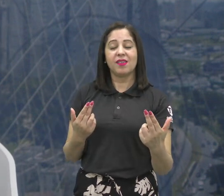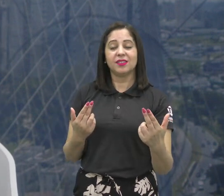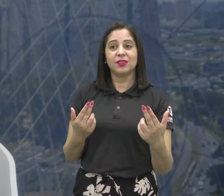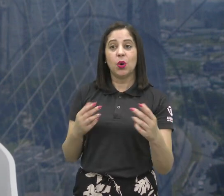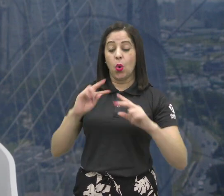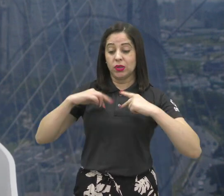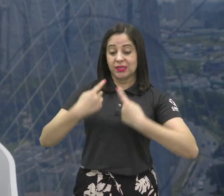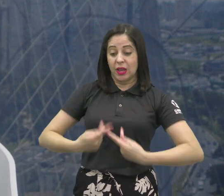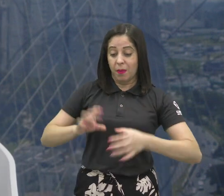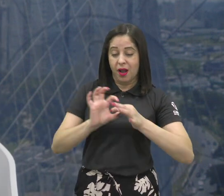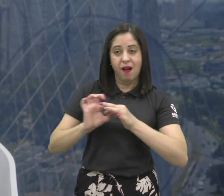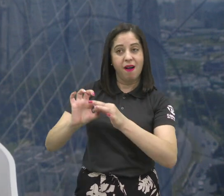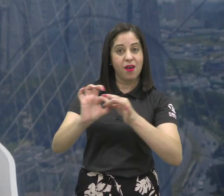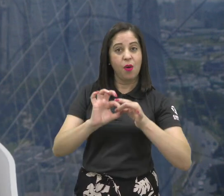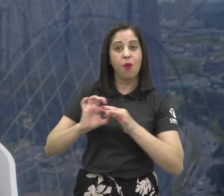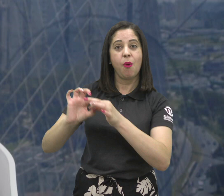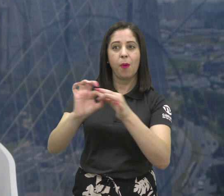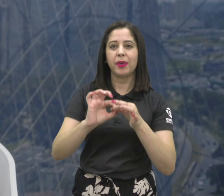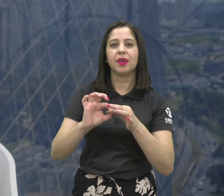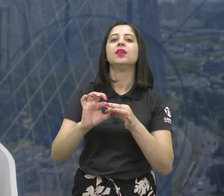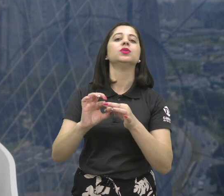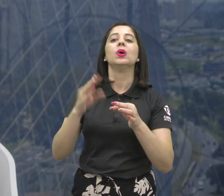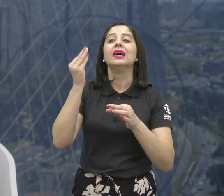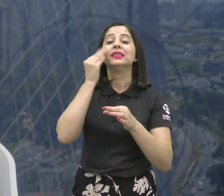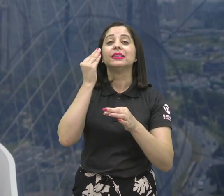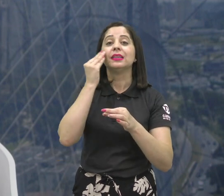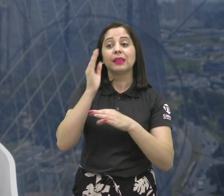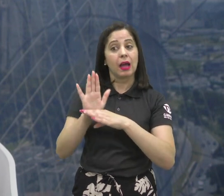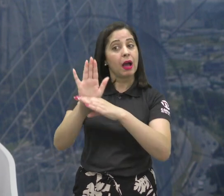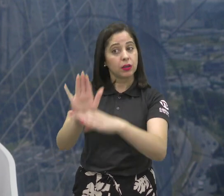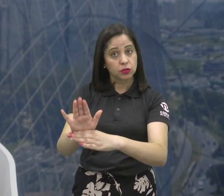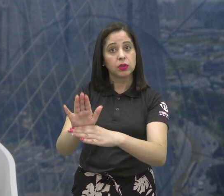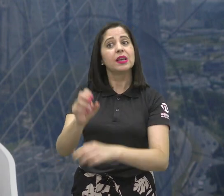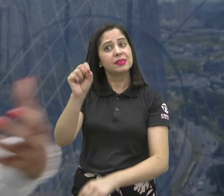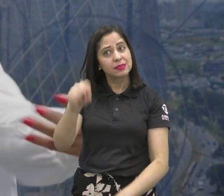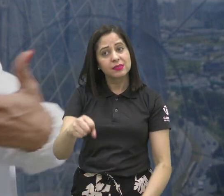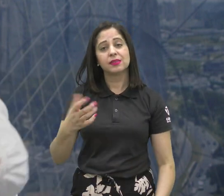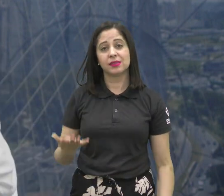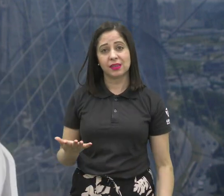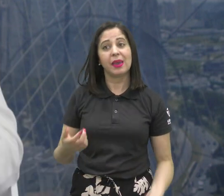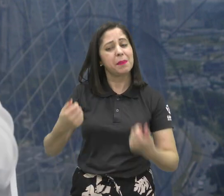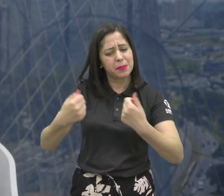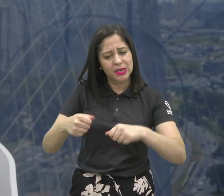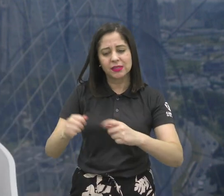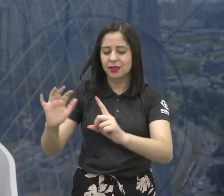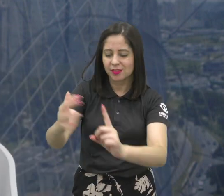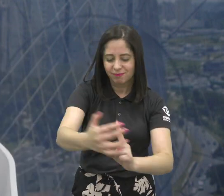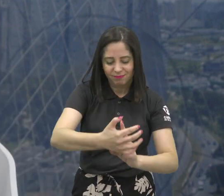né? Sim, então, assim, é manter a nossa espécie, né? Porque a gente precisa ser solidário, a gente precisa acolher, a gente